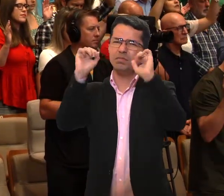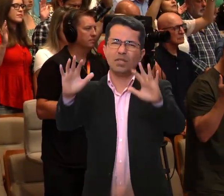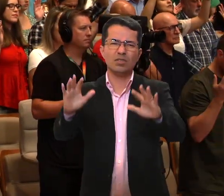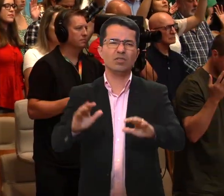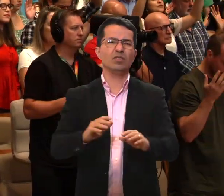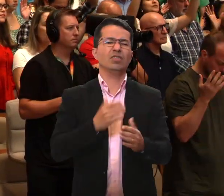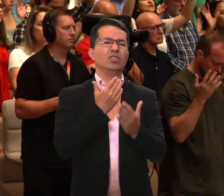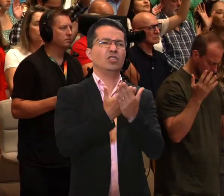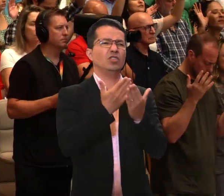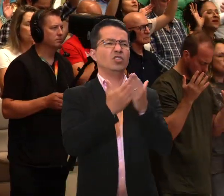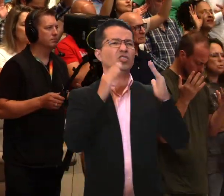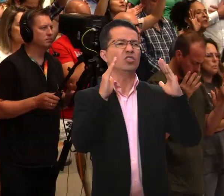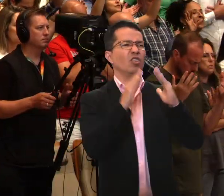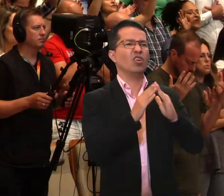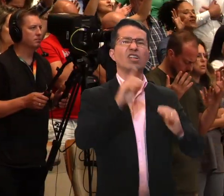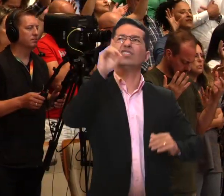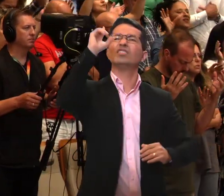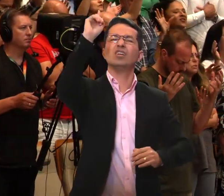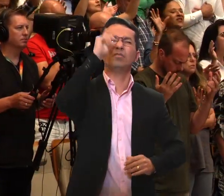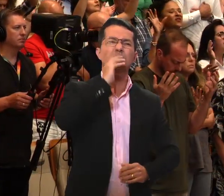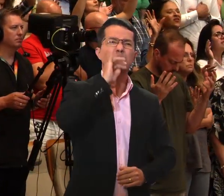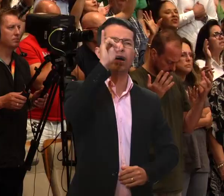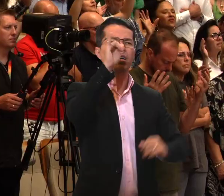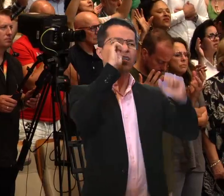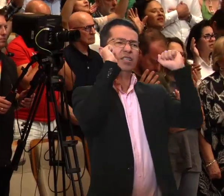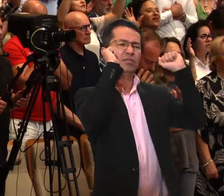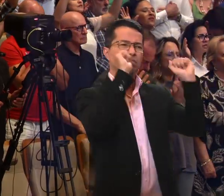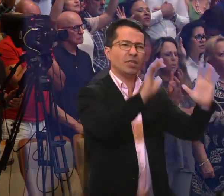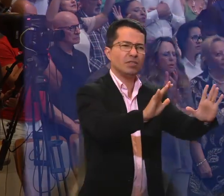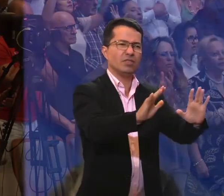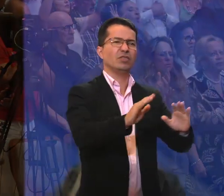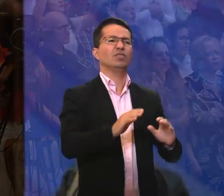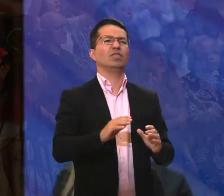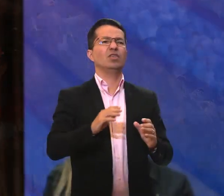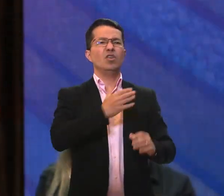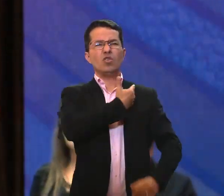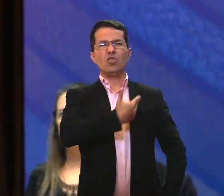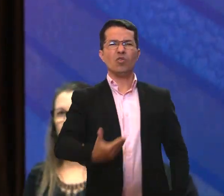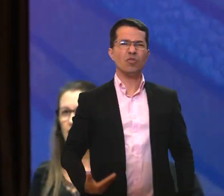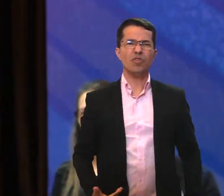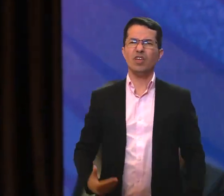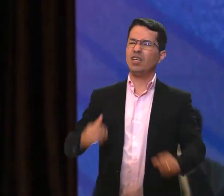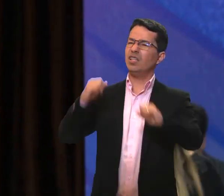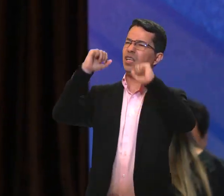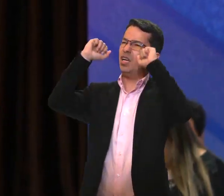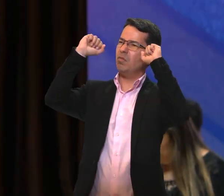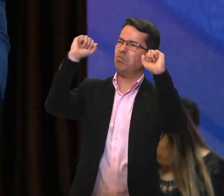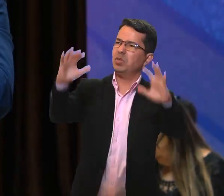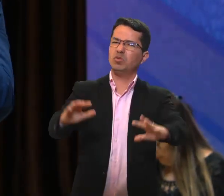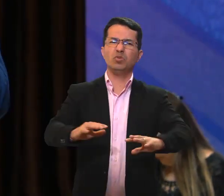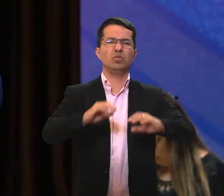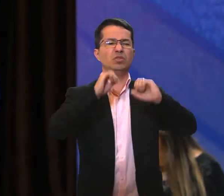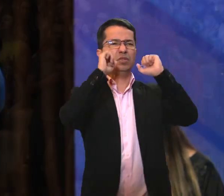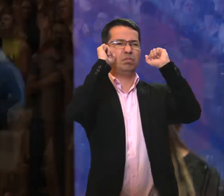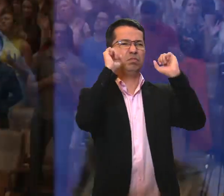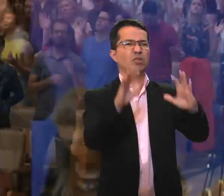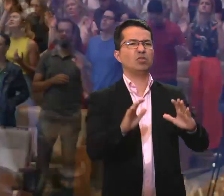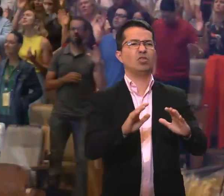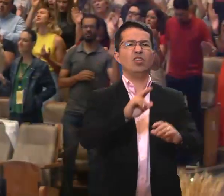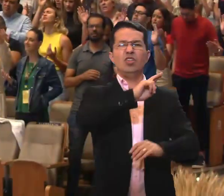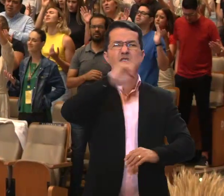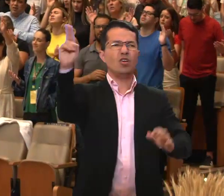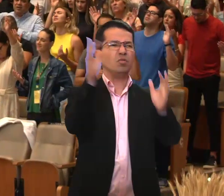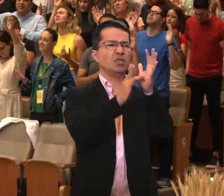Comece a orar pelas casas de poder. Comece a orar em nome de Jesus agora. Erga a